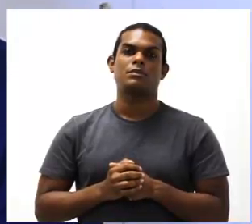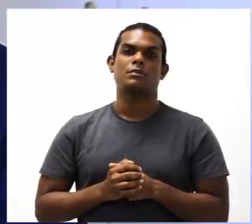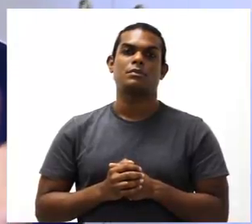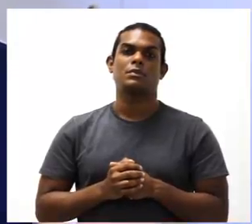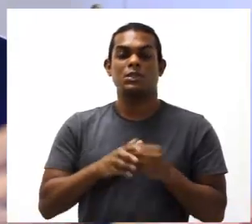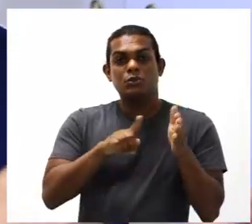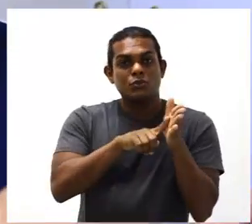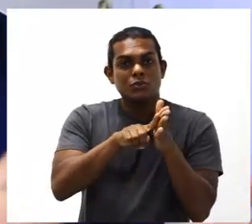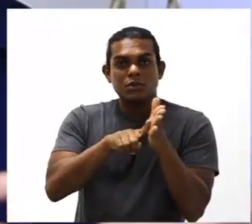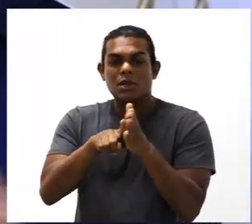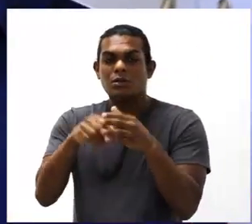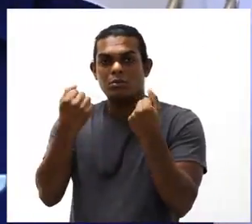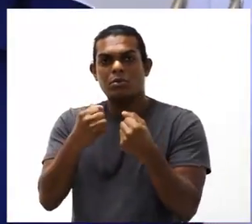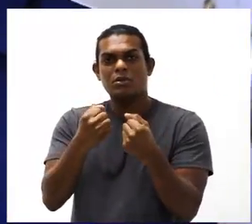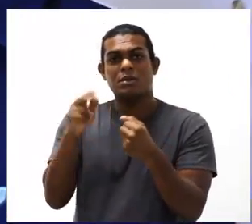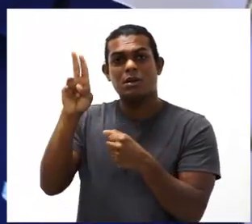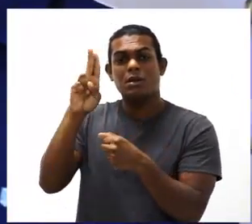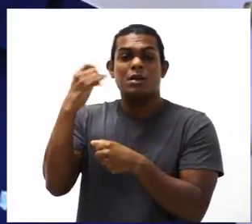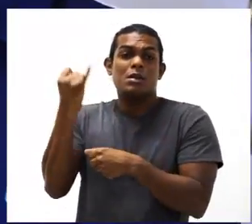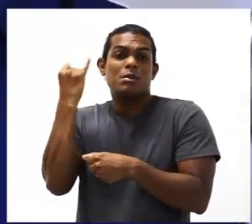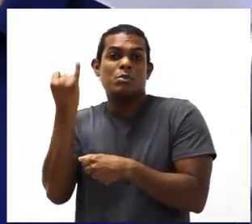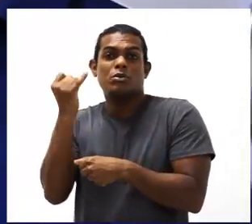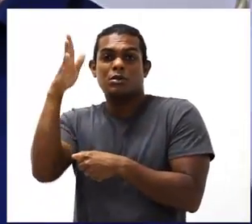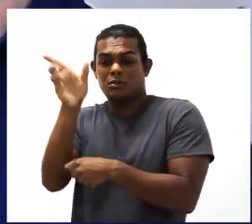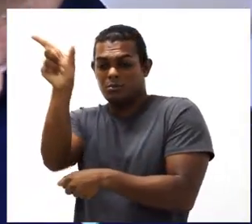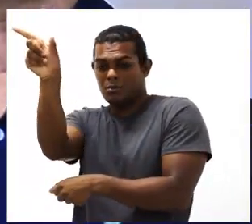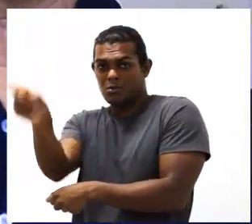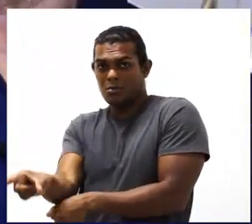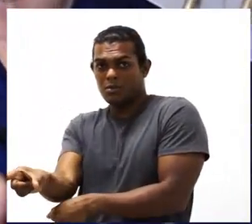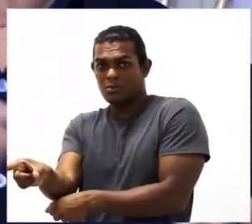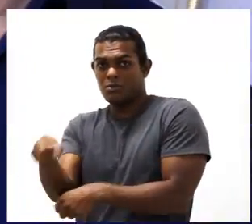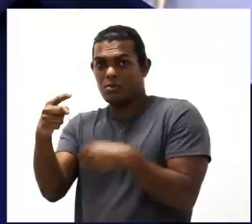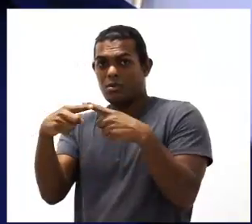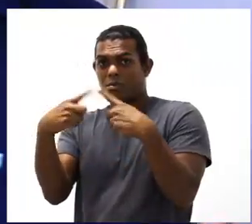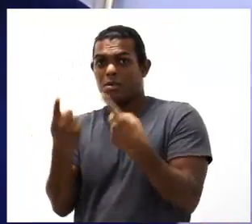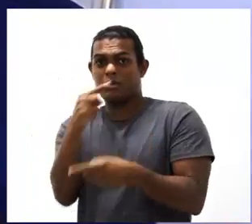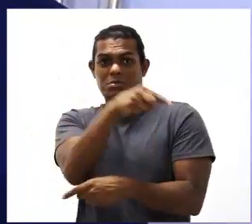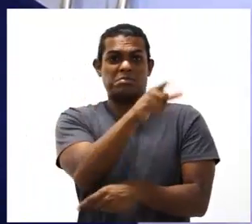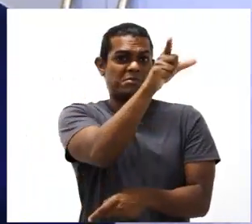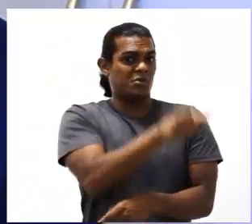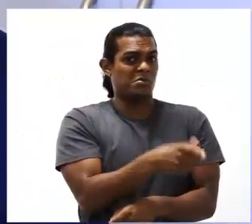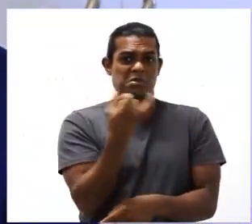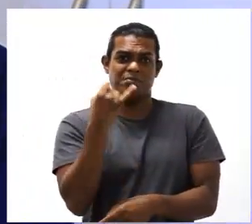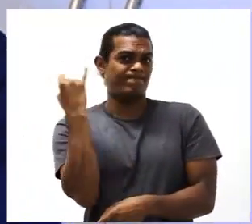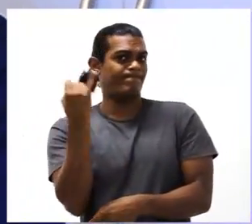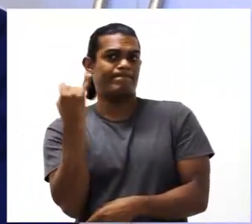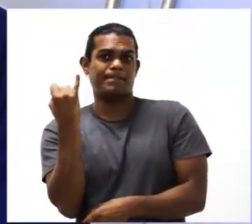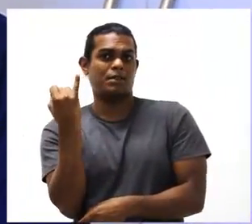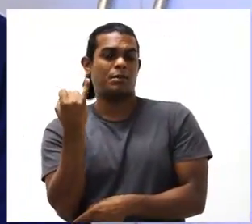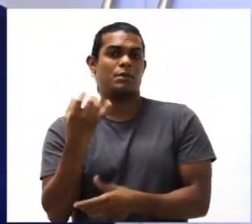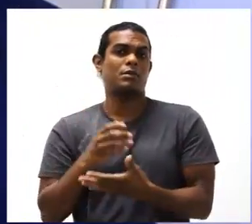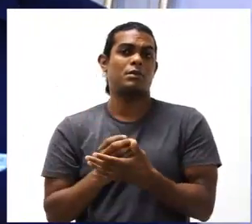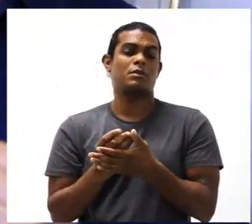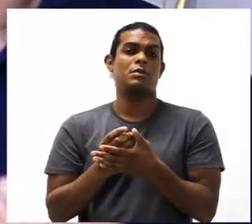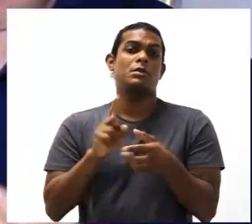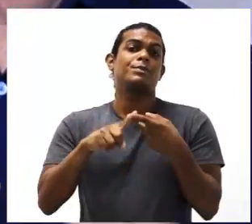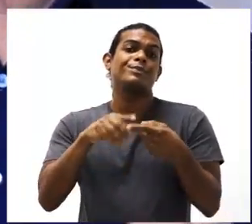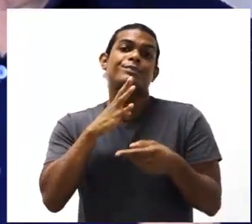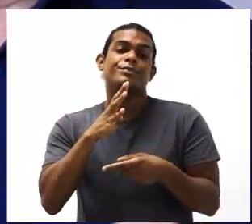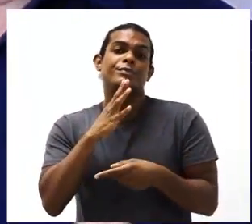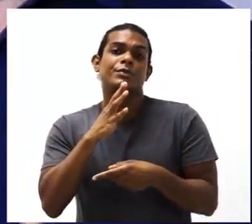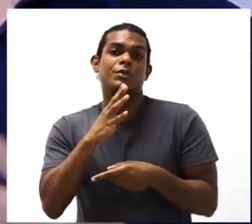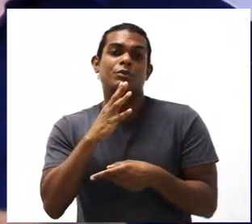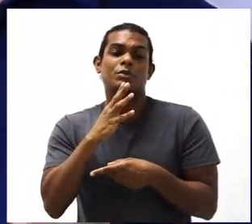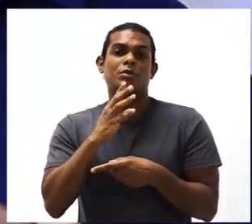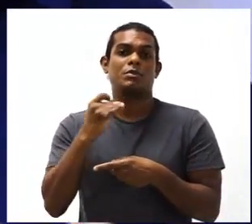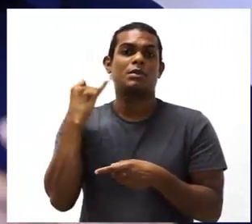pode ser um dado para uma pessoa, para outra não ser. Por exemplo, o conhecimento também é outro elemento que faz com que você, de repente,